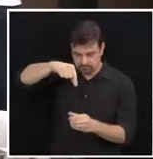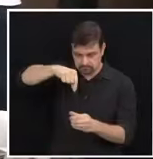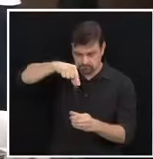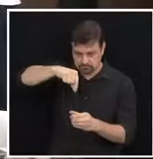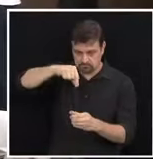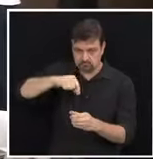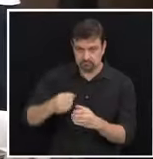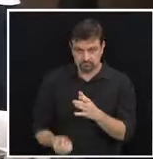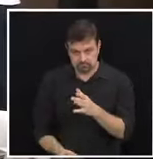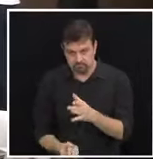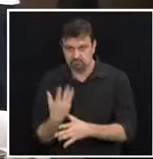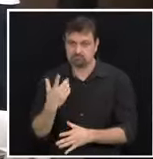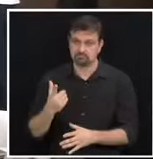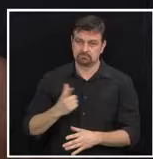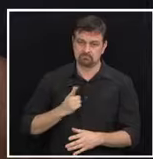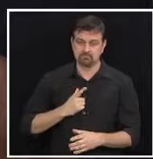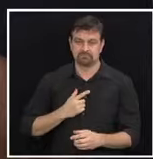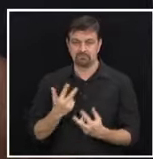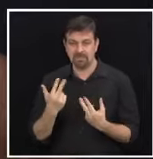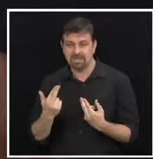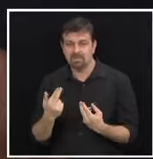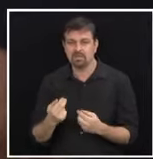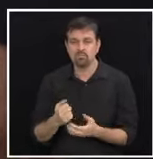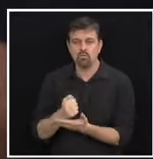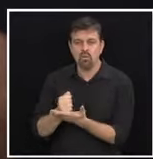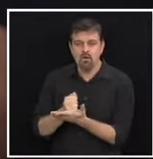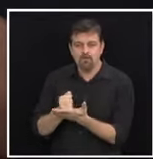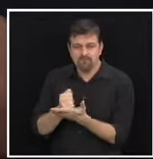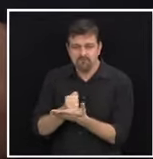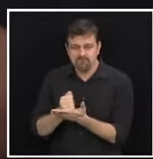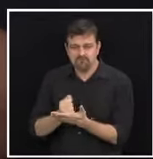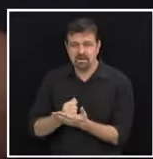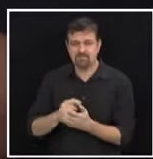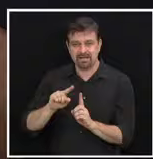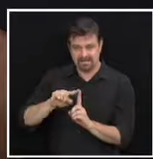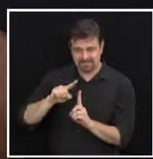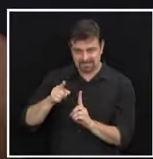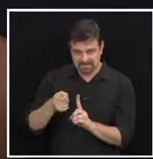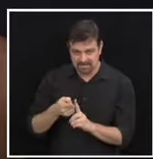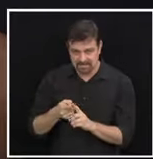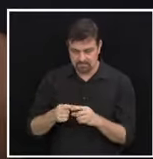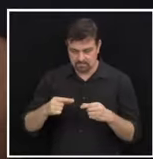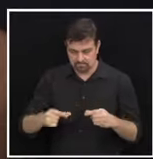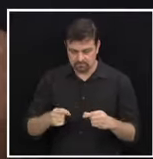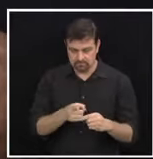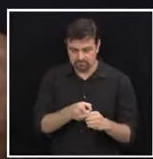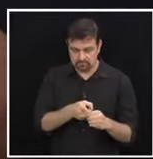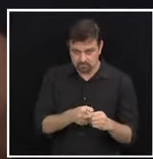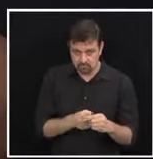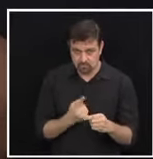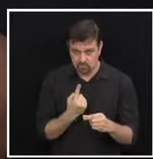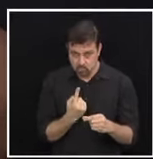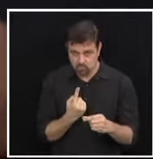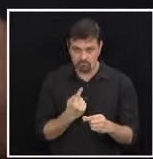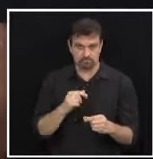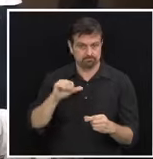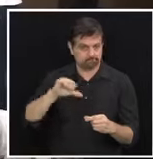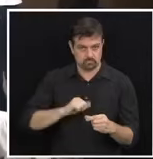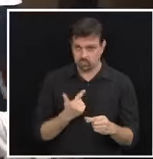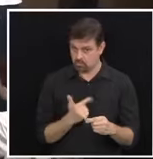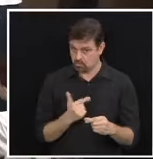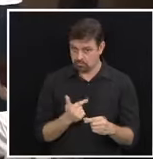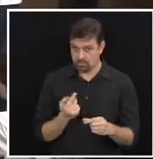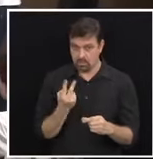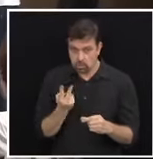dá o resultado. Que ele é que nem um resultado de gravidez. Com uma lista não reagente, que seria negativo, e com